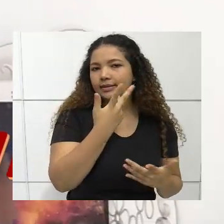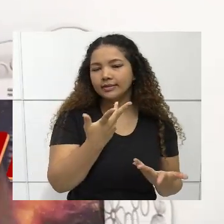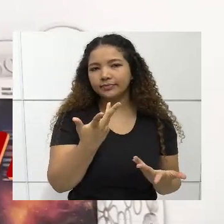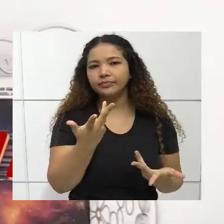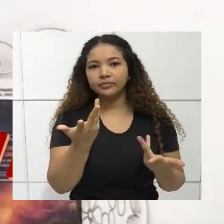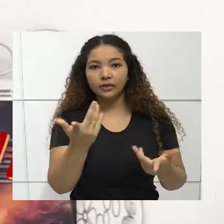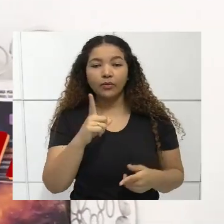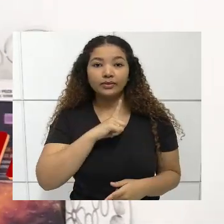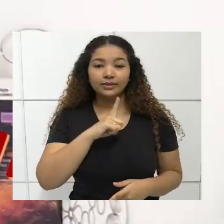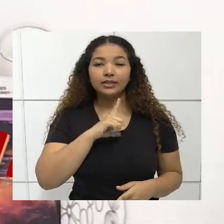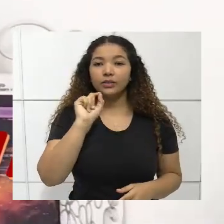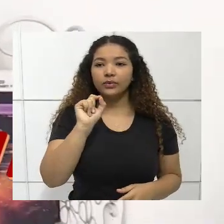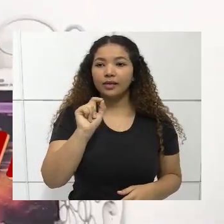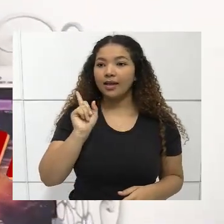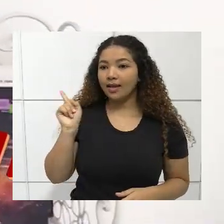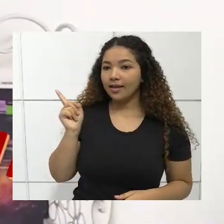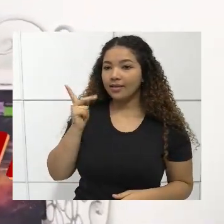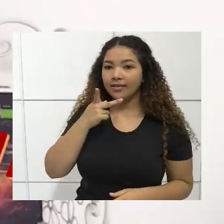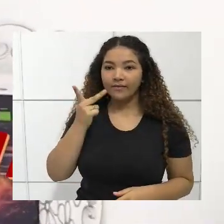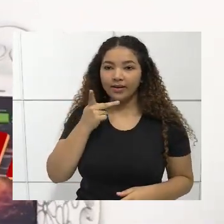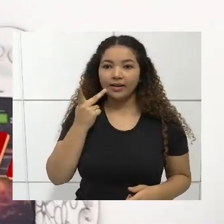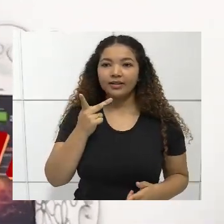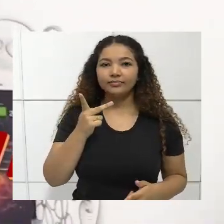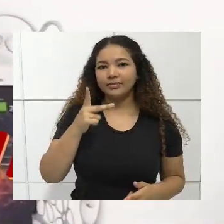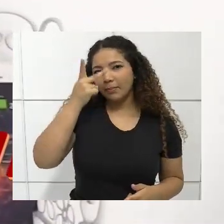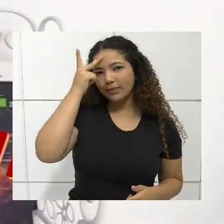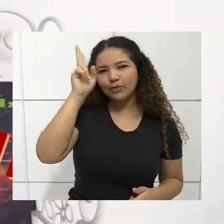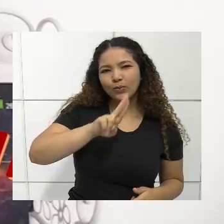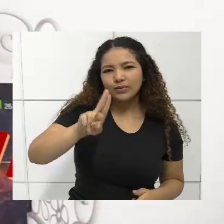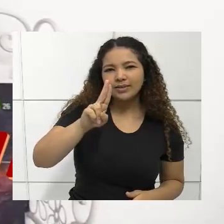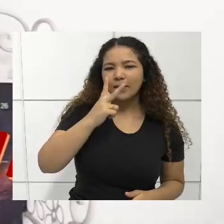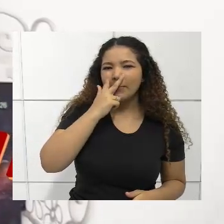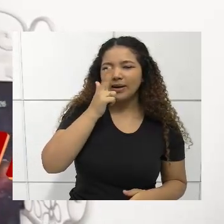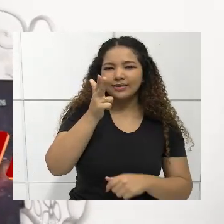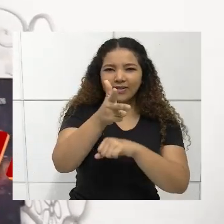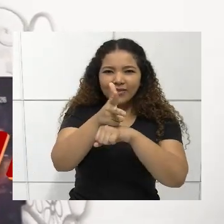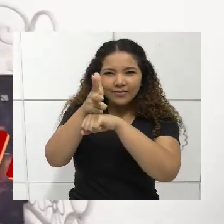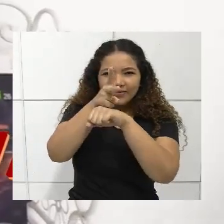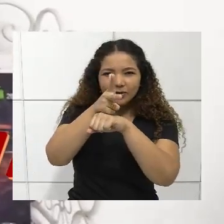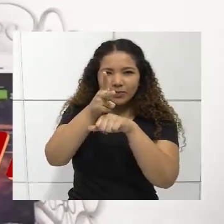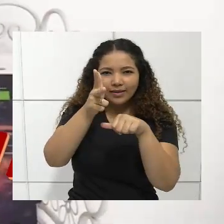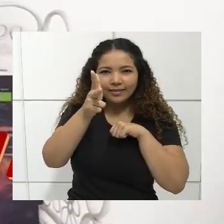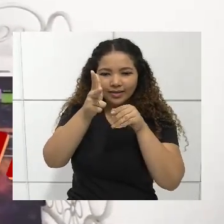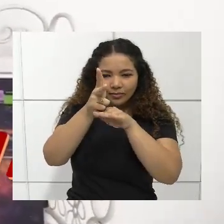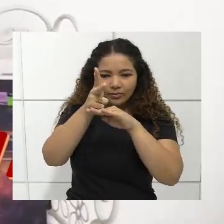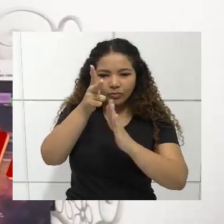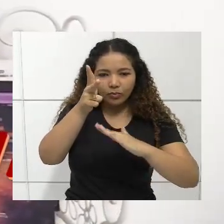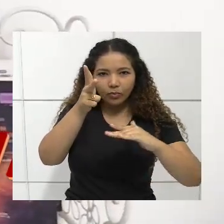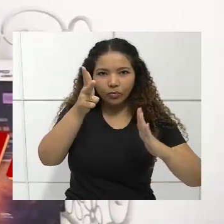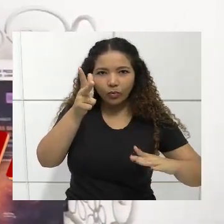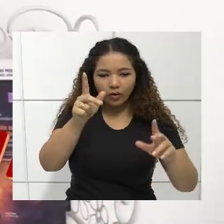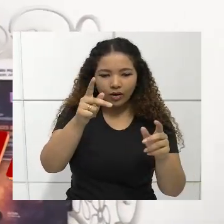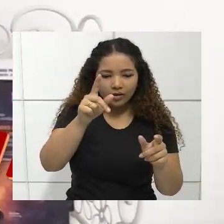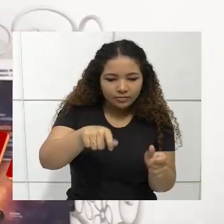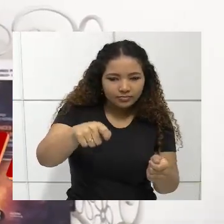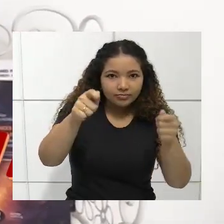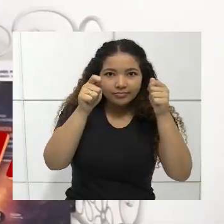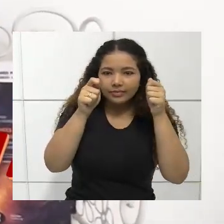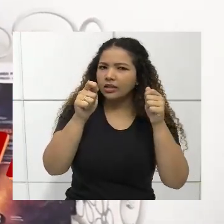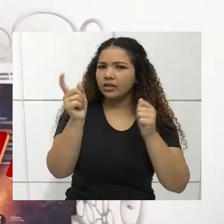aquela fita, né, aquele filme que a gente usava antigamente, eu acho que nem existe hoje, eu não sei, né? Mas não é permitido,